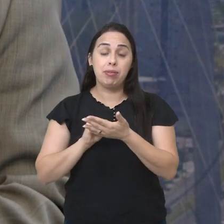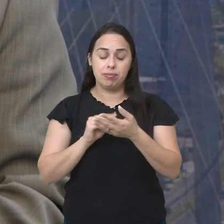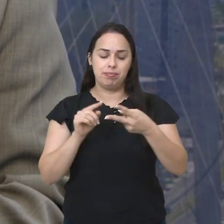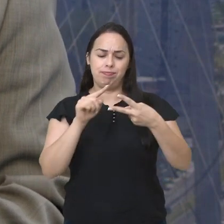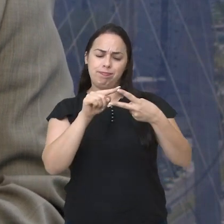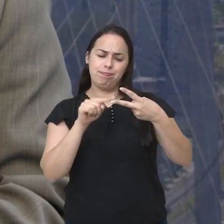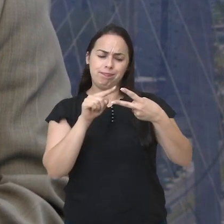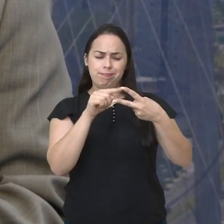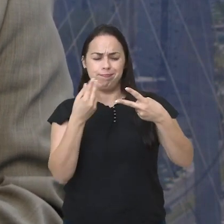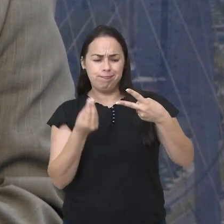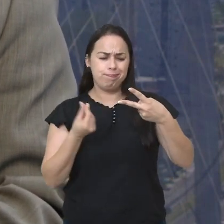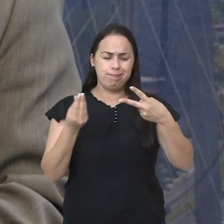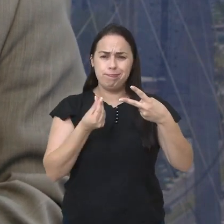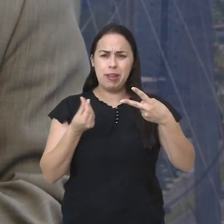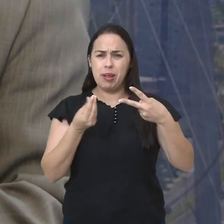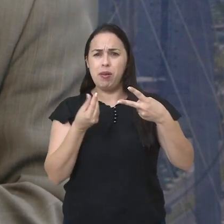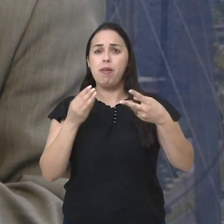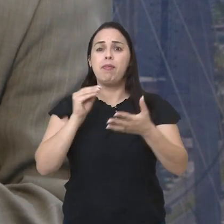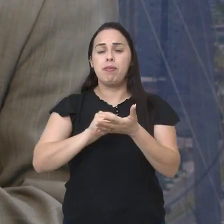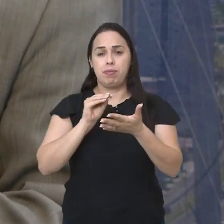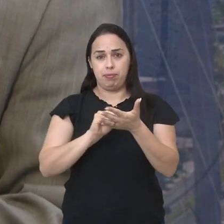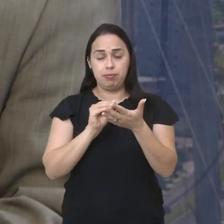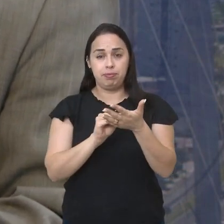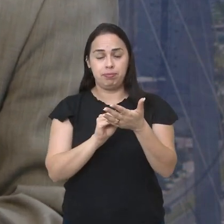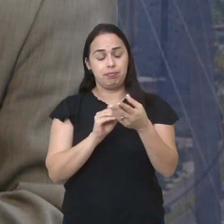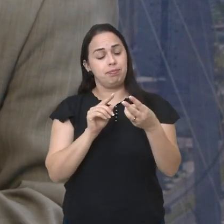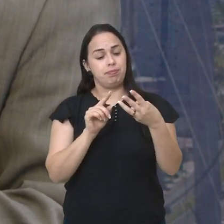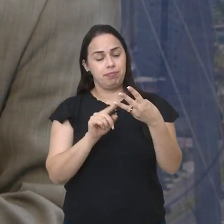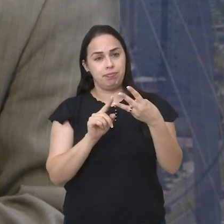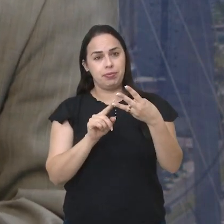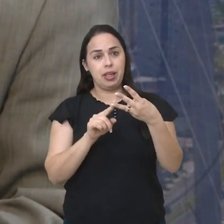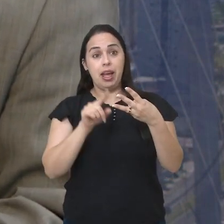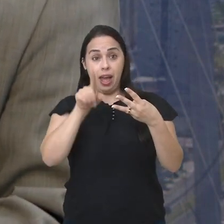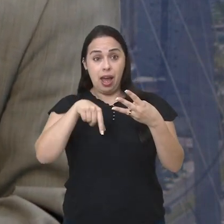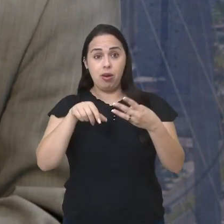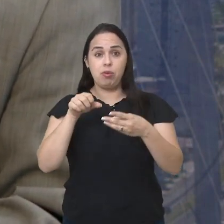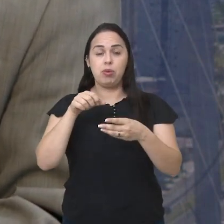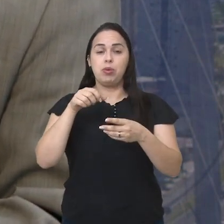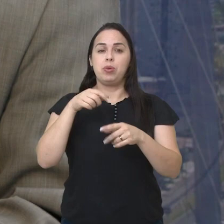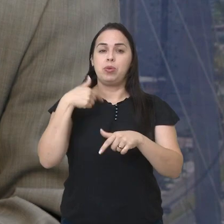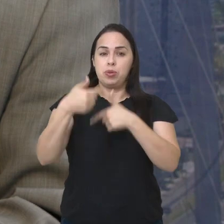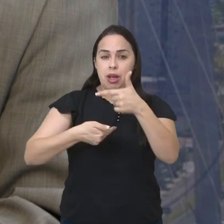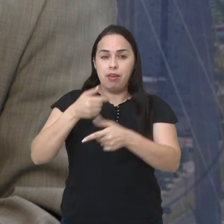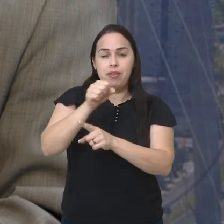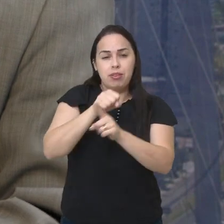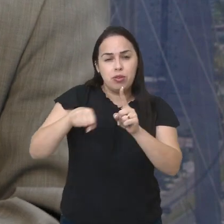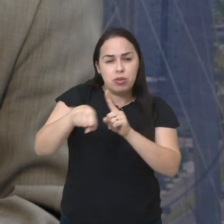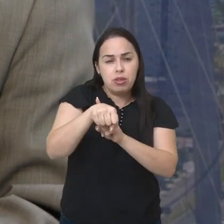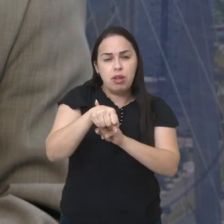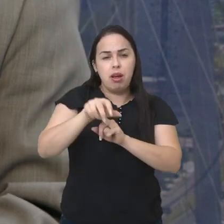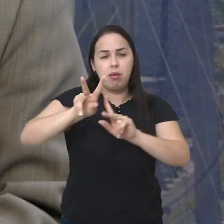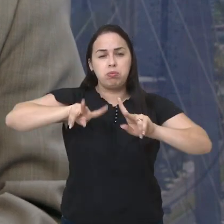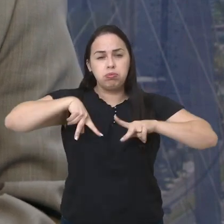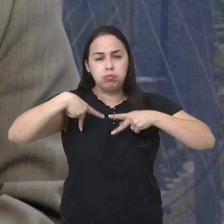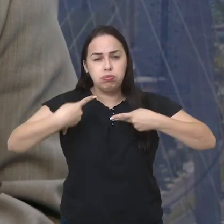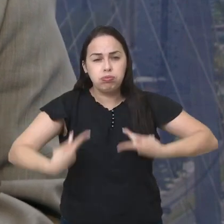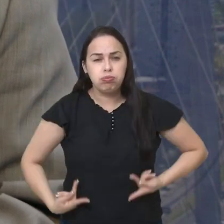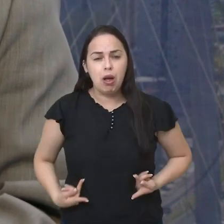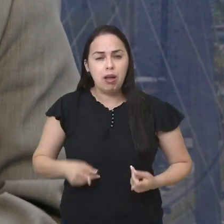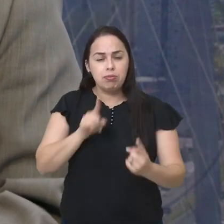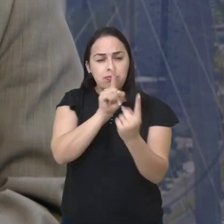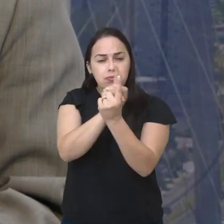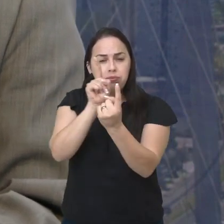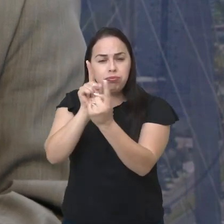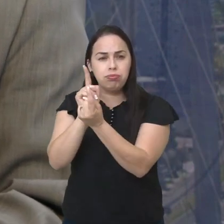o primeiro e o segundo setor, né, que seria dos serviços sociais, algo mais humanizado, que não vislumbrasse